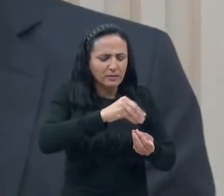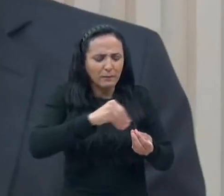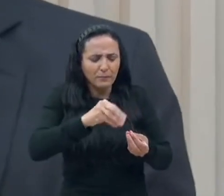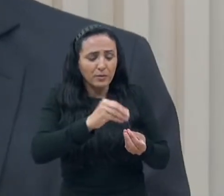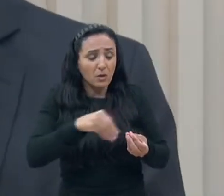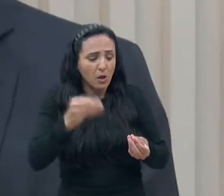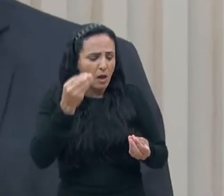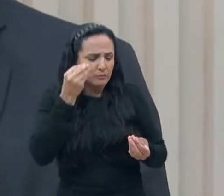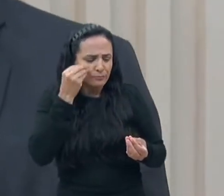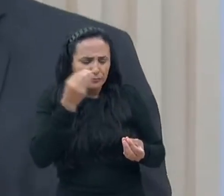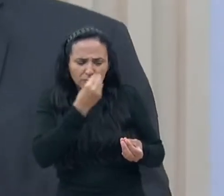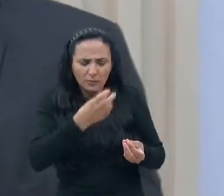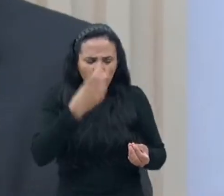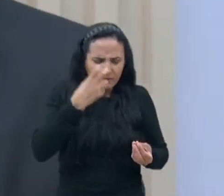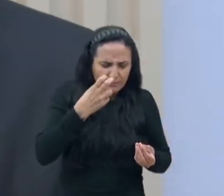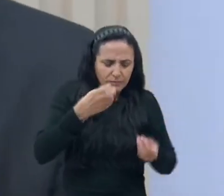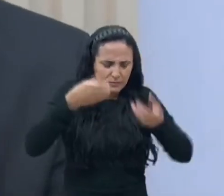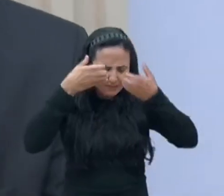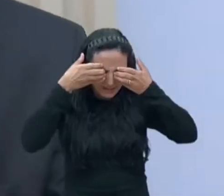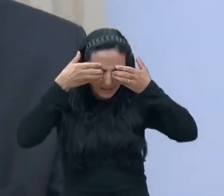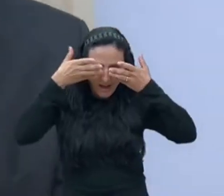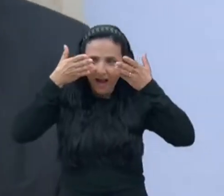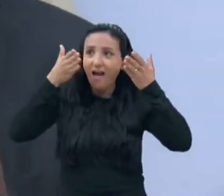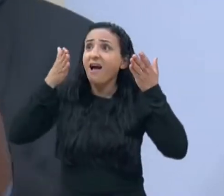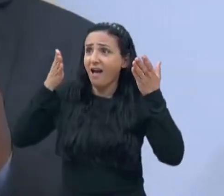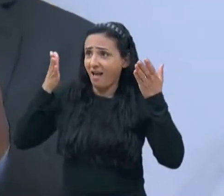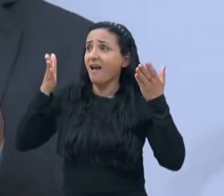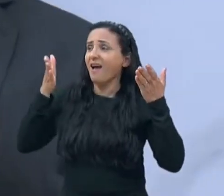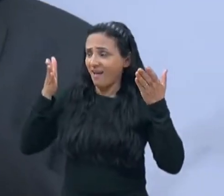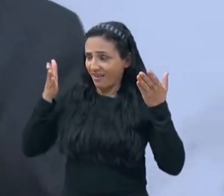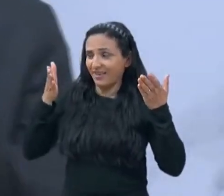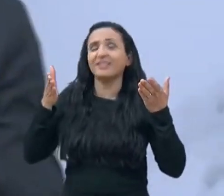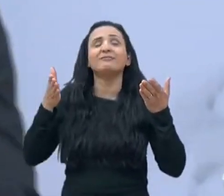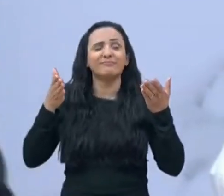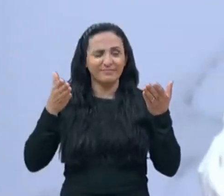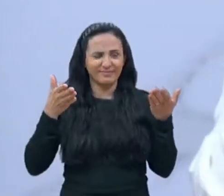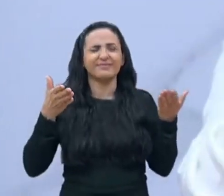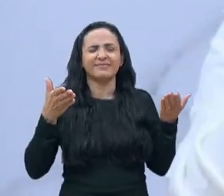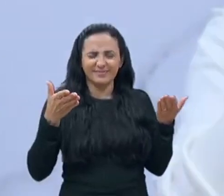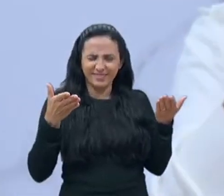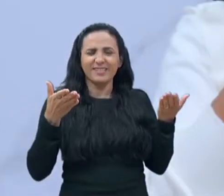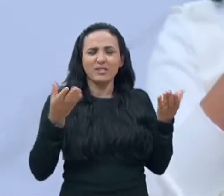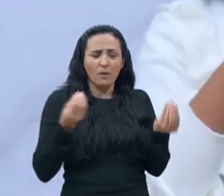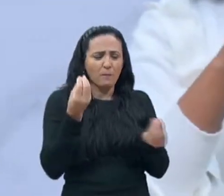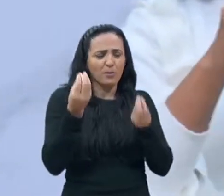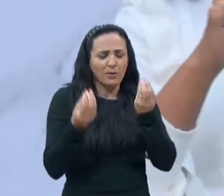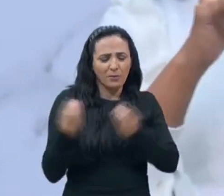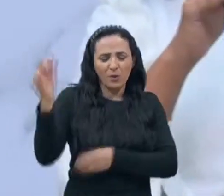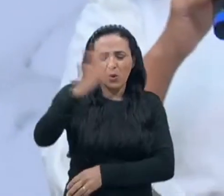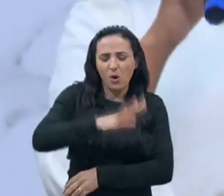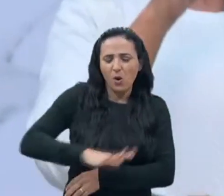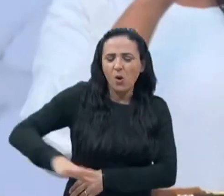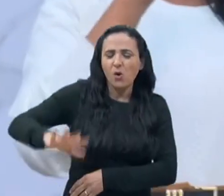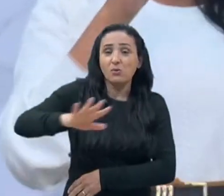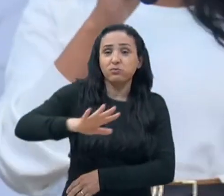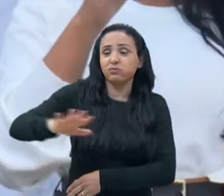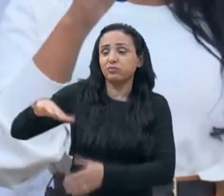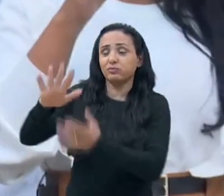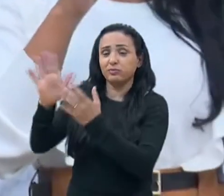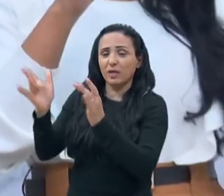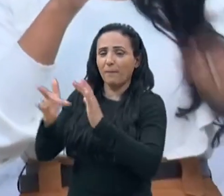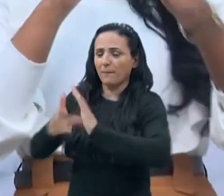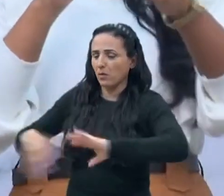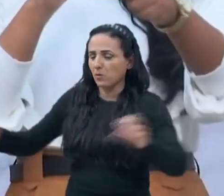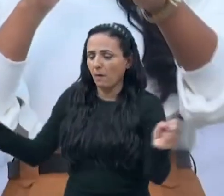passou nos olhos do cego e o cego enxergou. E ao pobre gadareno, ele